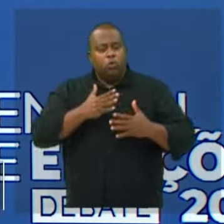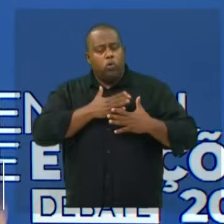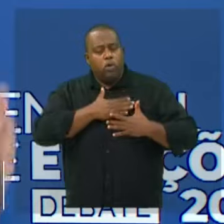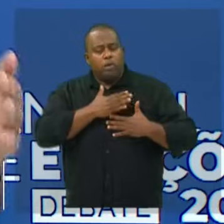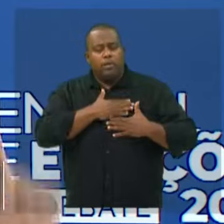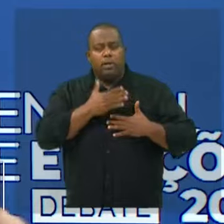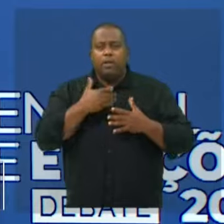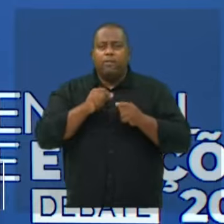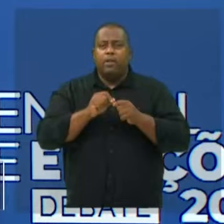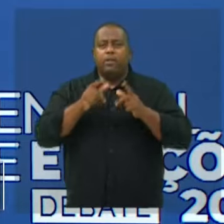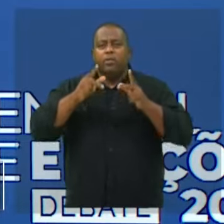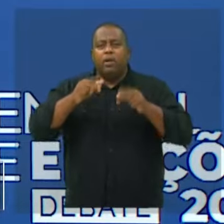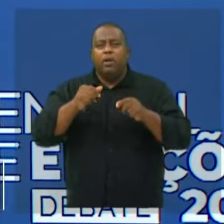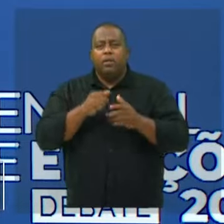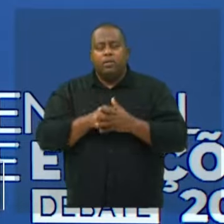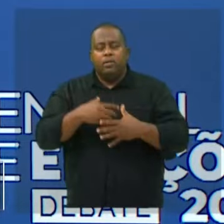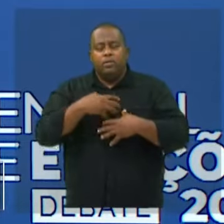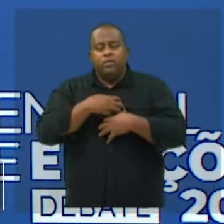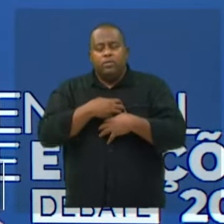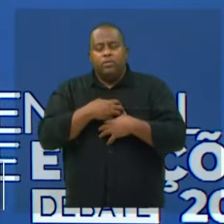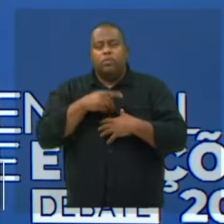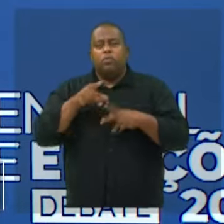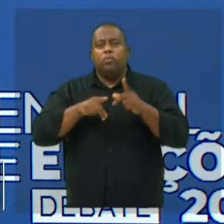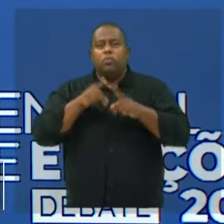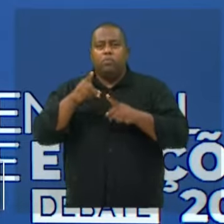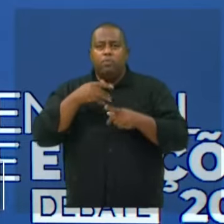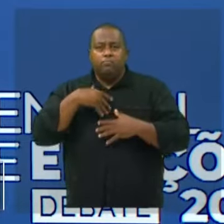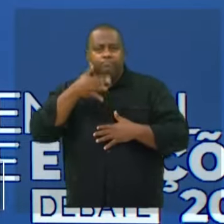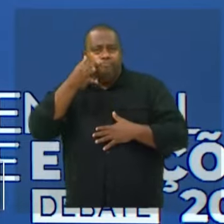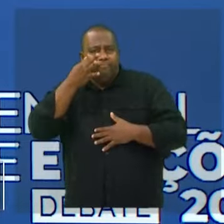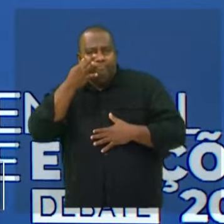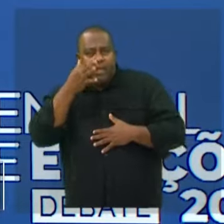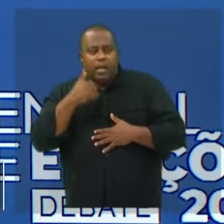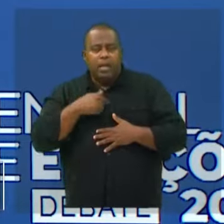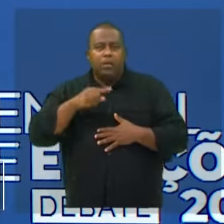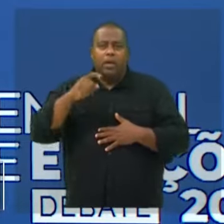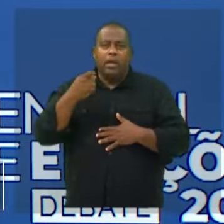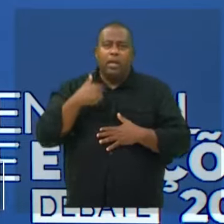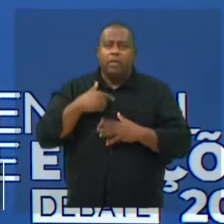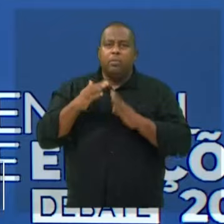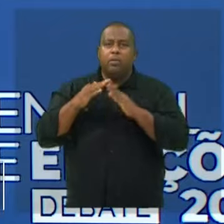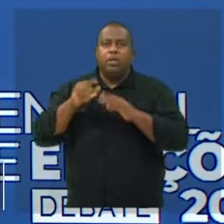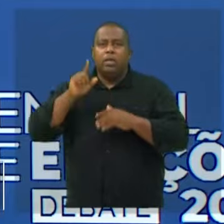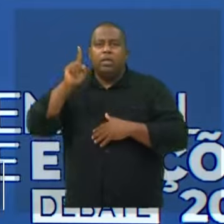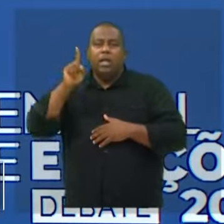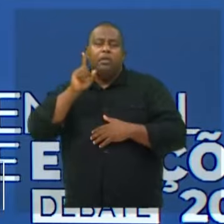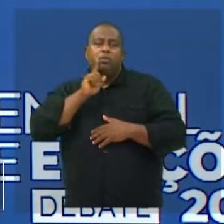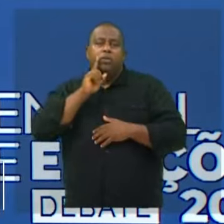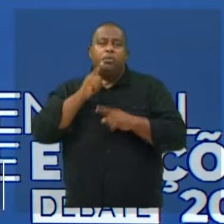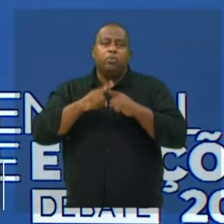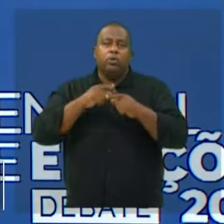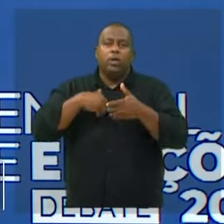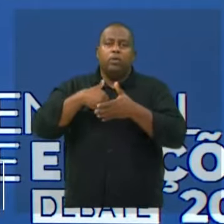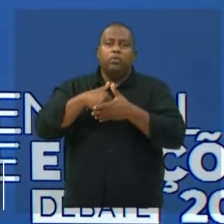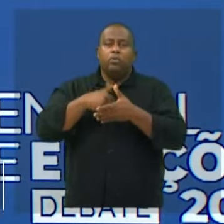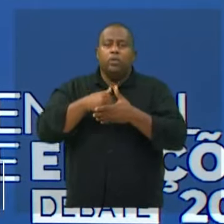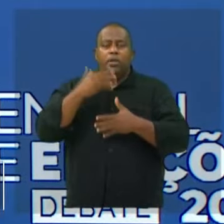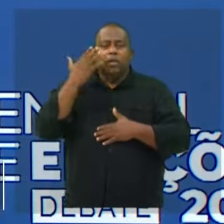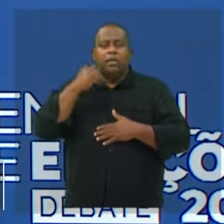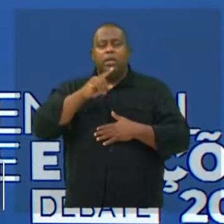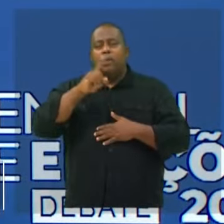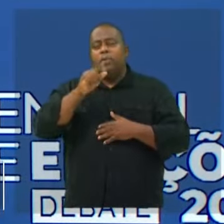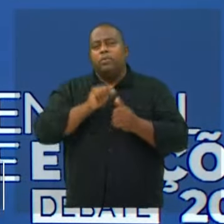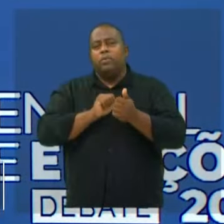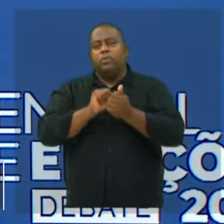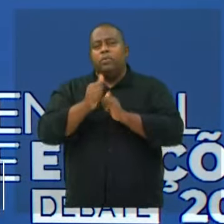sentindo o que o povo passa na ponta se eu morei nos Estados Unidos foi porque joguei futebol acredito que o senhor não sabe o que é a ferramenta do